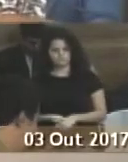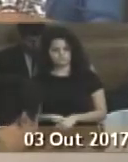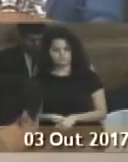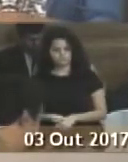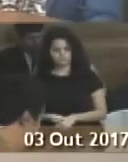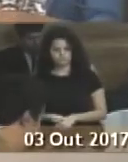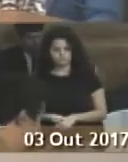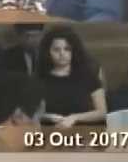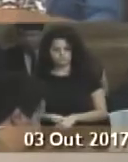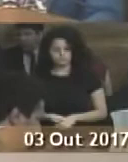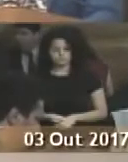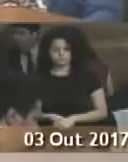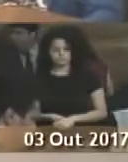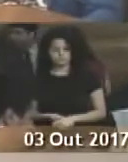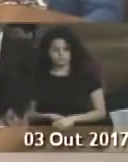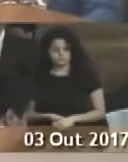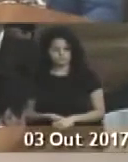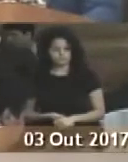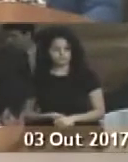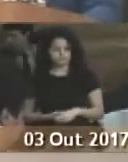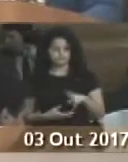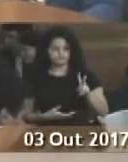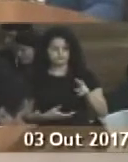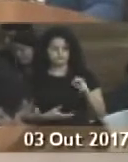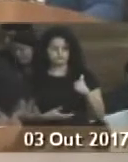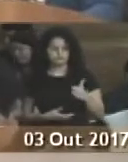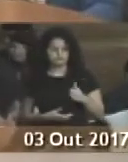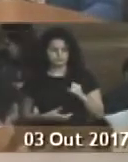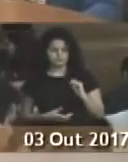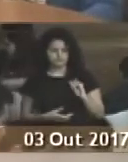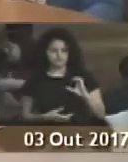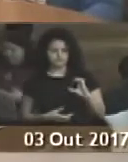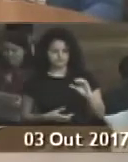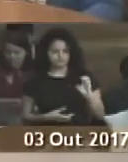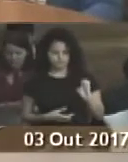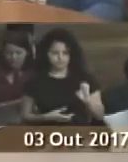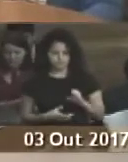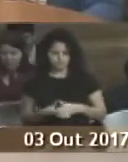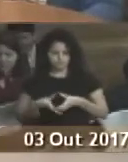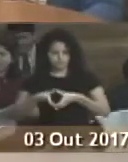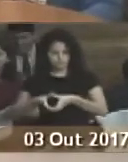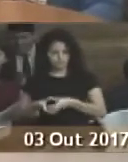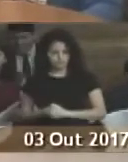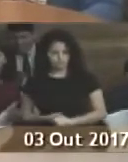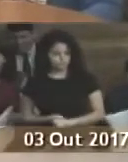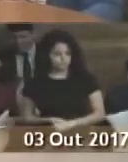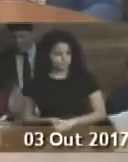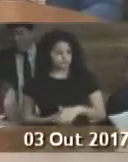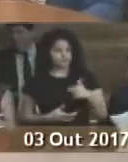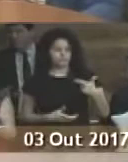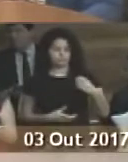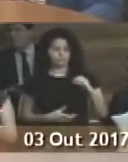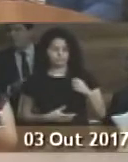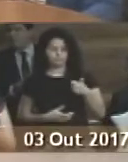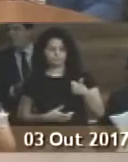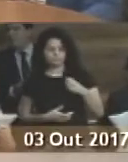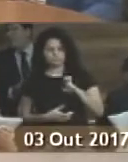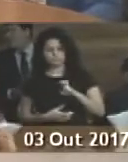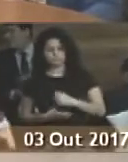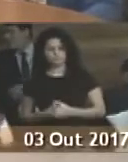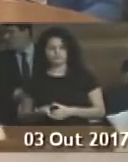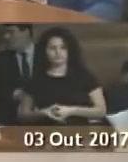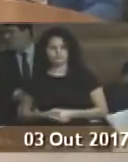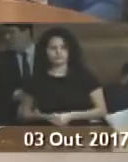júnior. Vice-campeão do Campeonato Brasileiro de Canoagem Oceânica. Em 2015, campeão do Campeonato